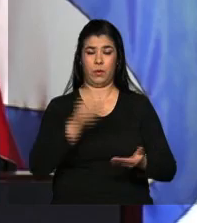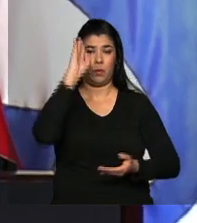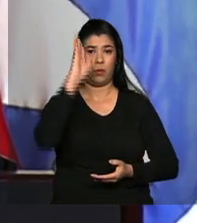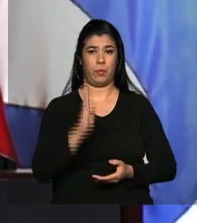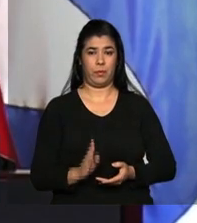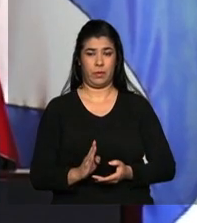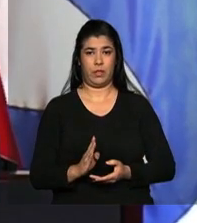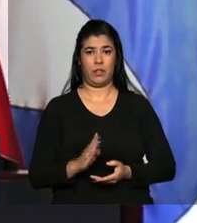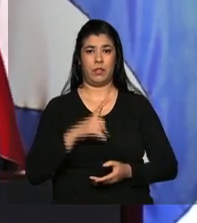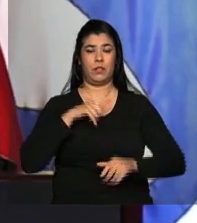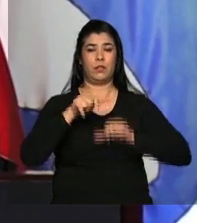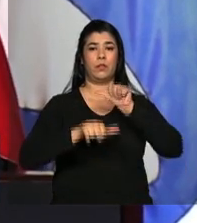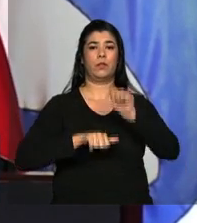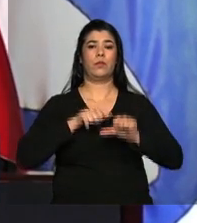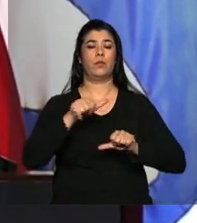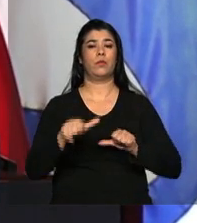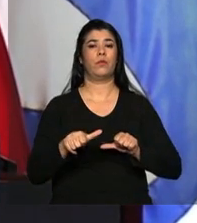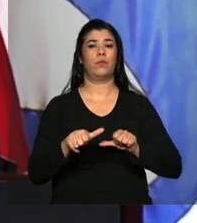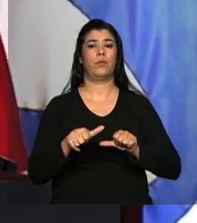Brasil